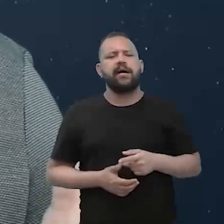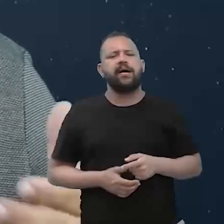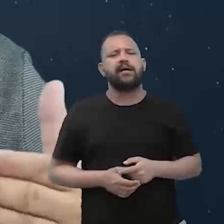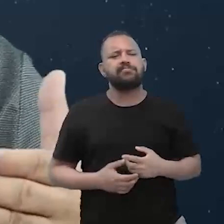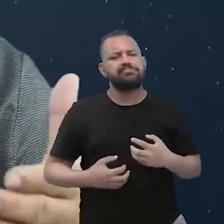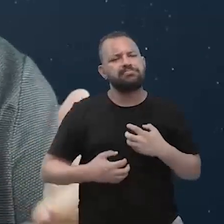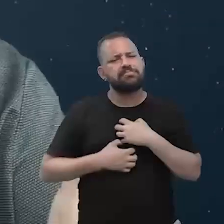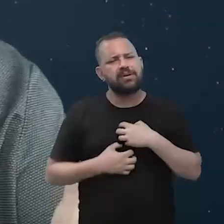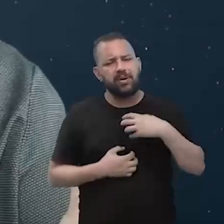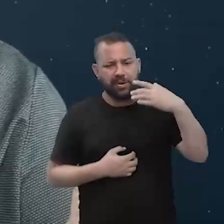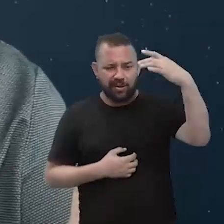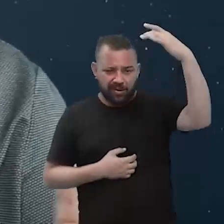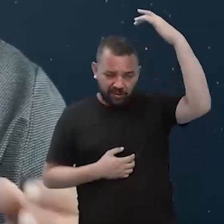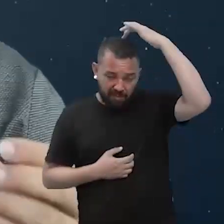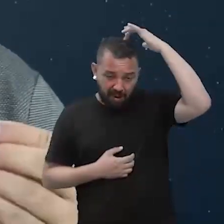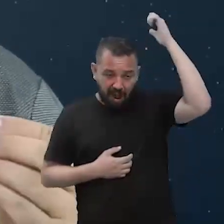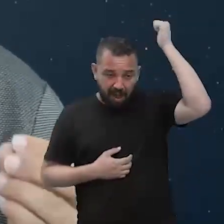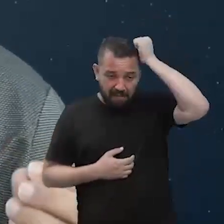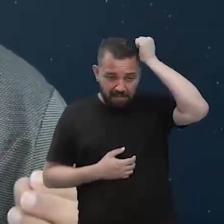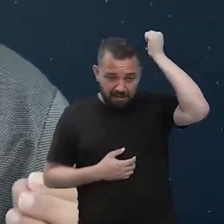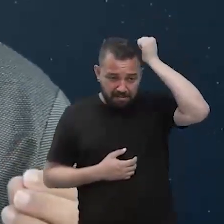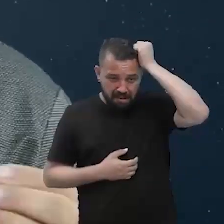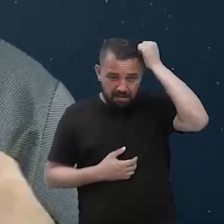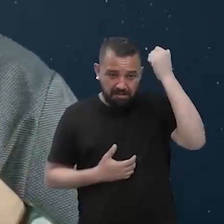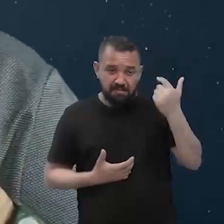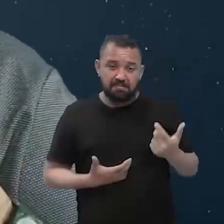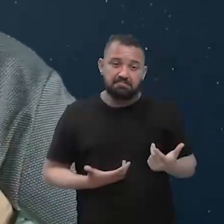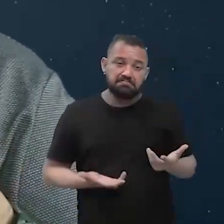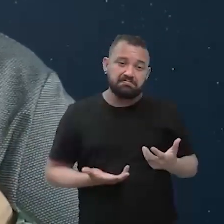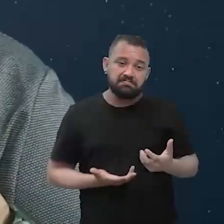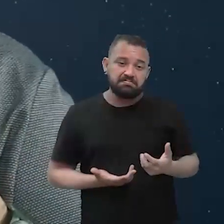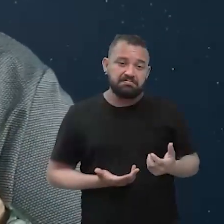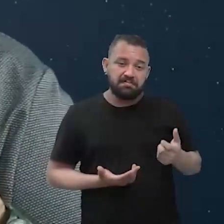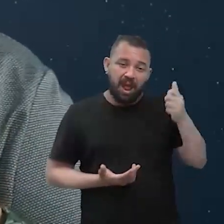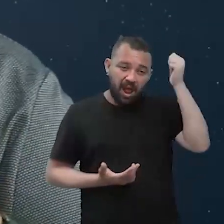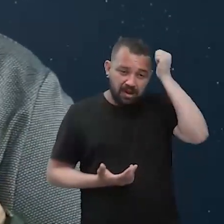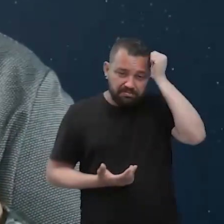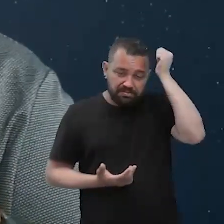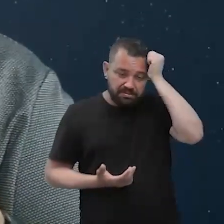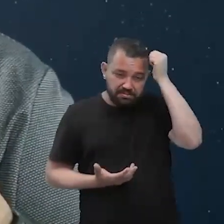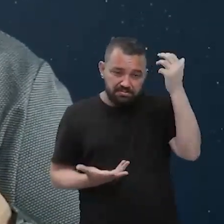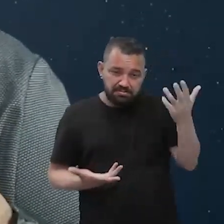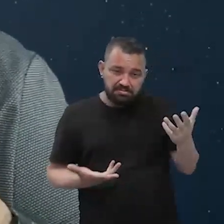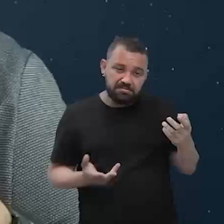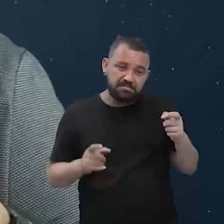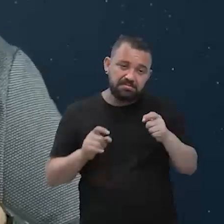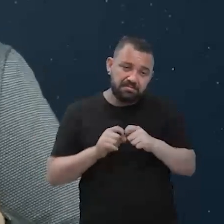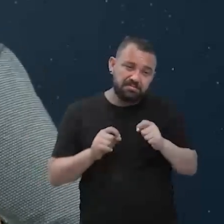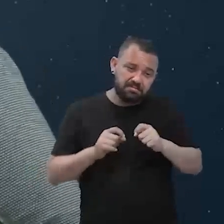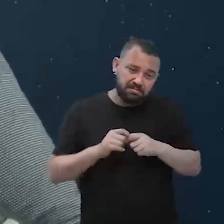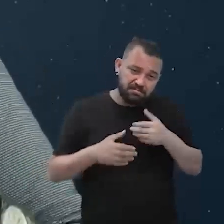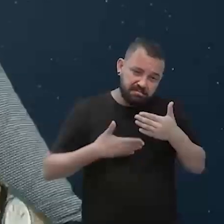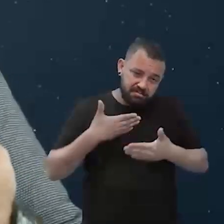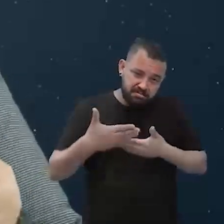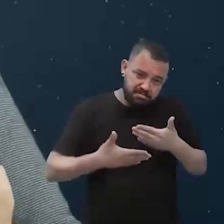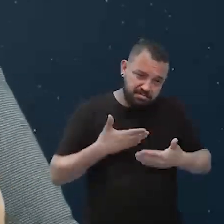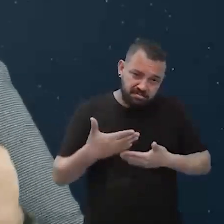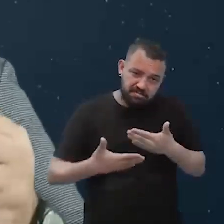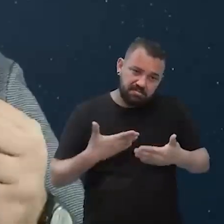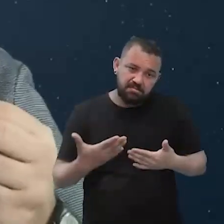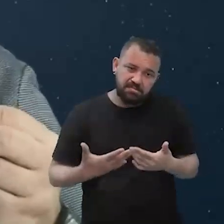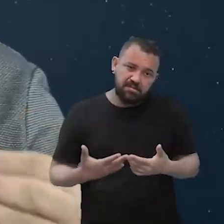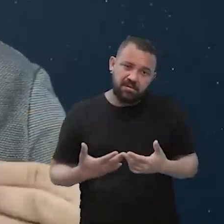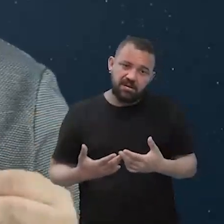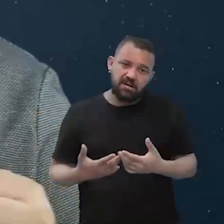culpa, arrependimento. Veja, arrependimento faz parte do mesmo campo semântico da